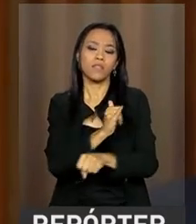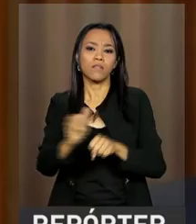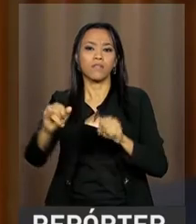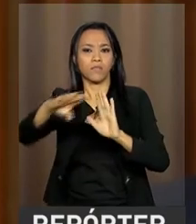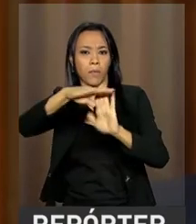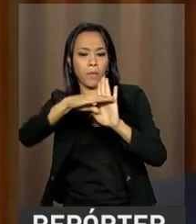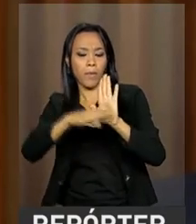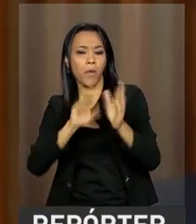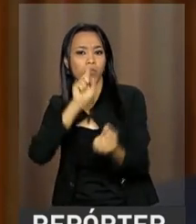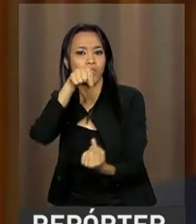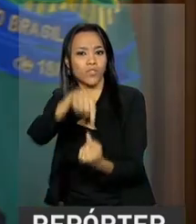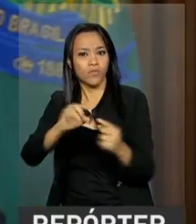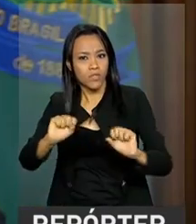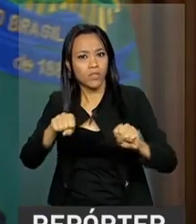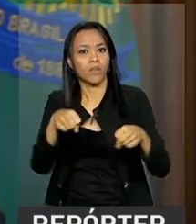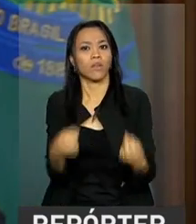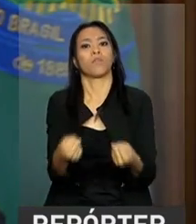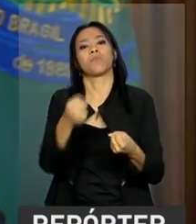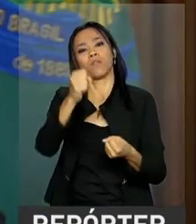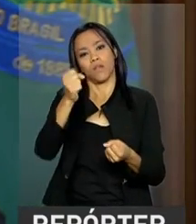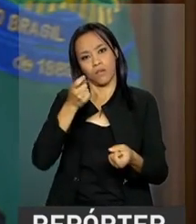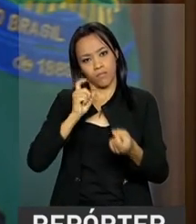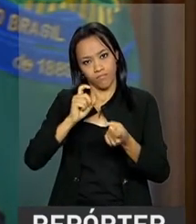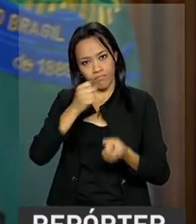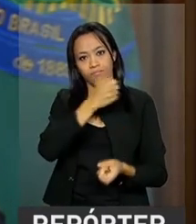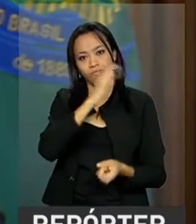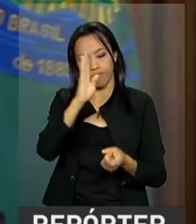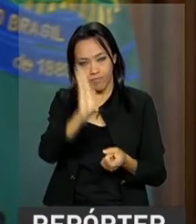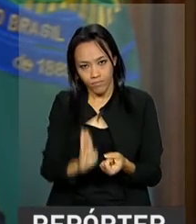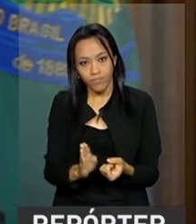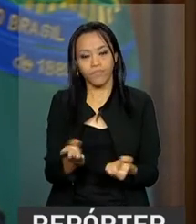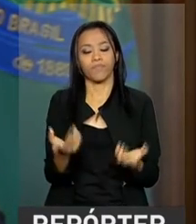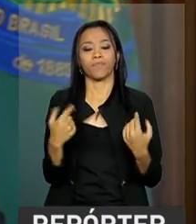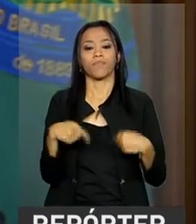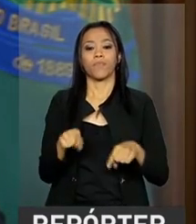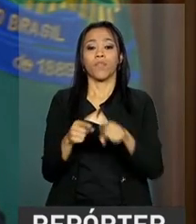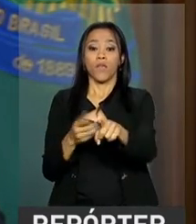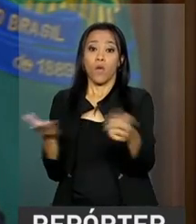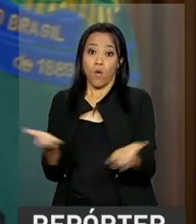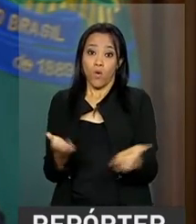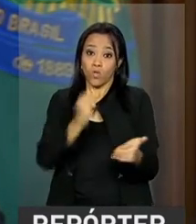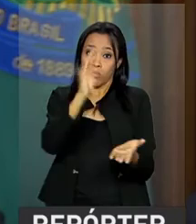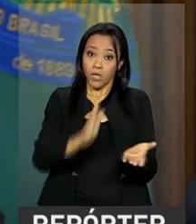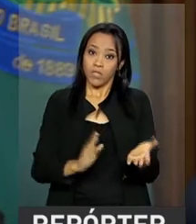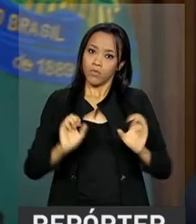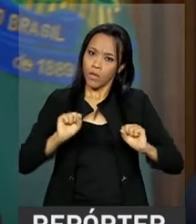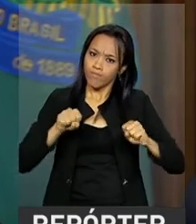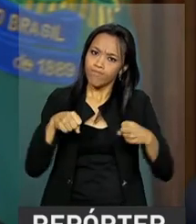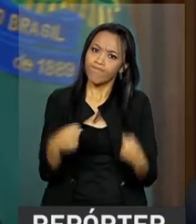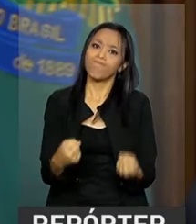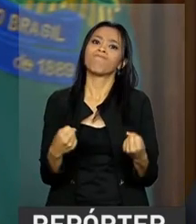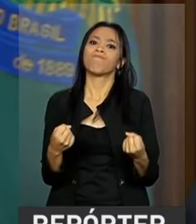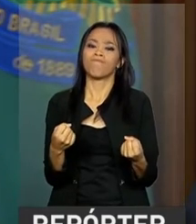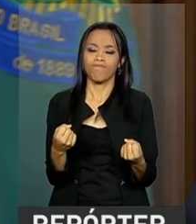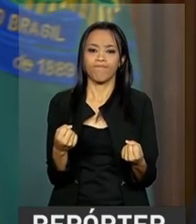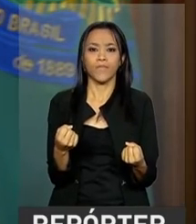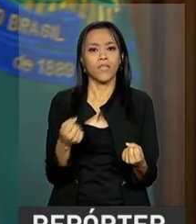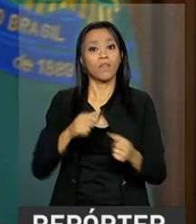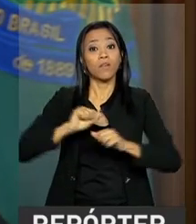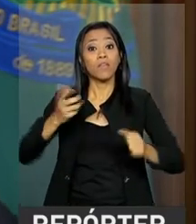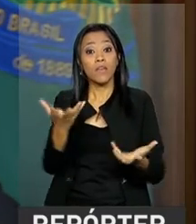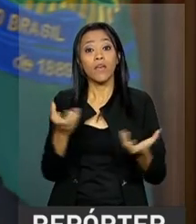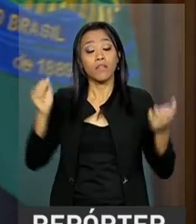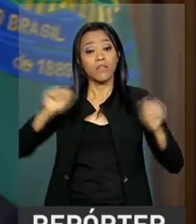retomar a recuperação hoje o brasil entra na rota sustentável isso muito